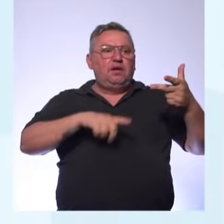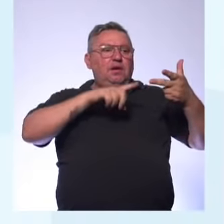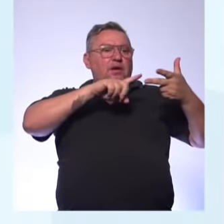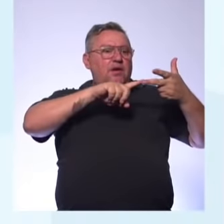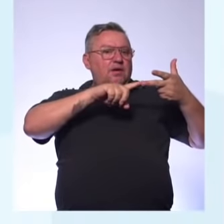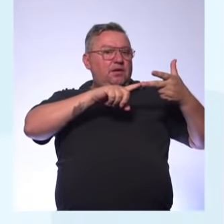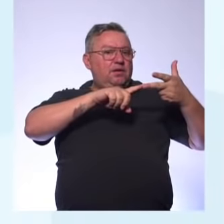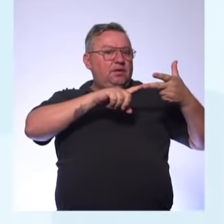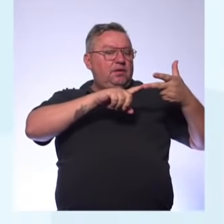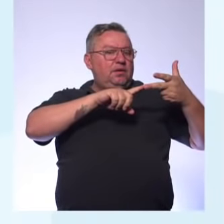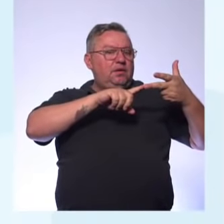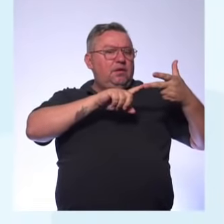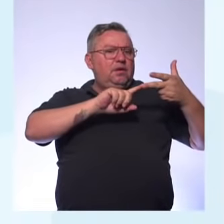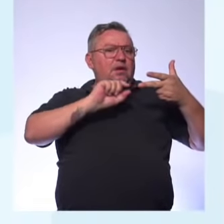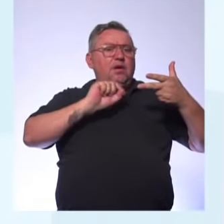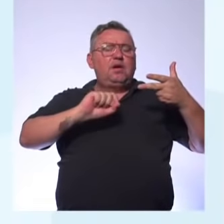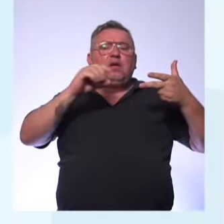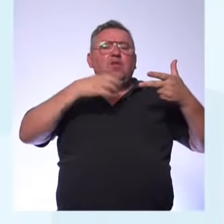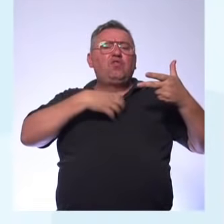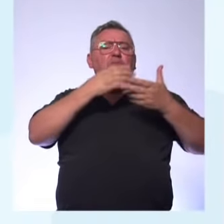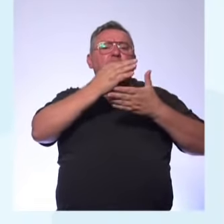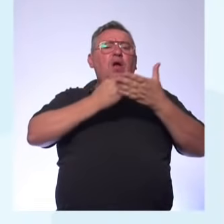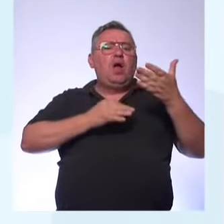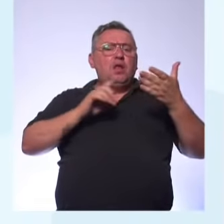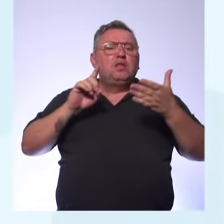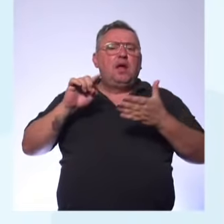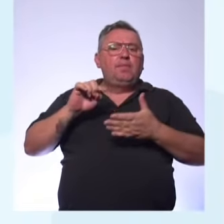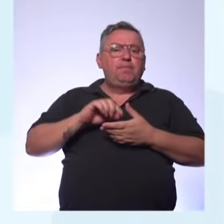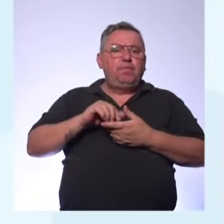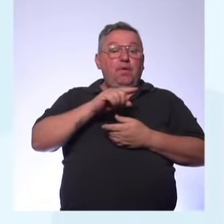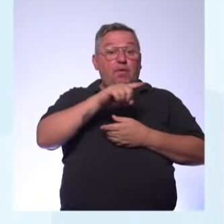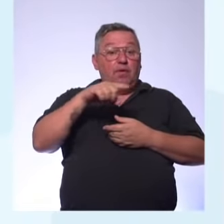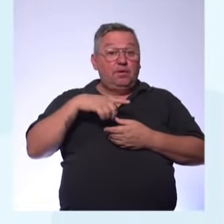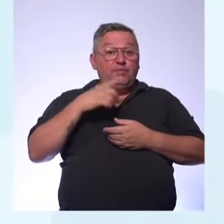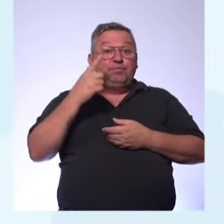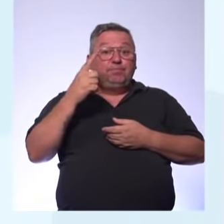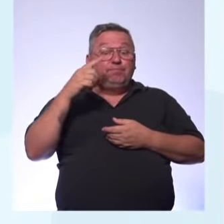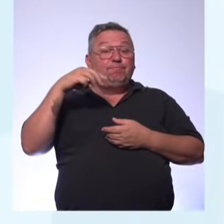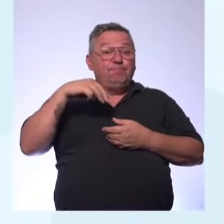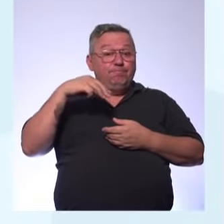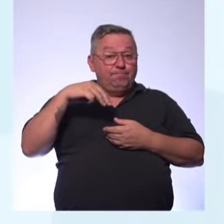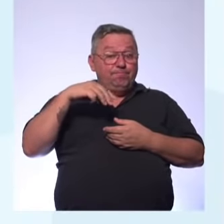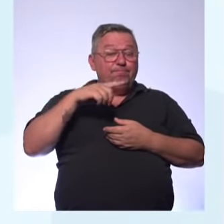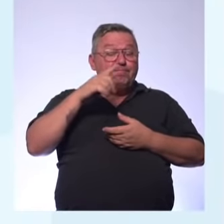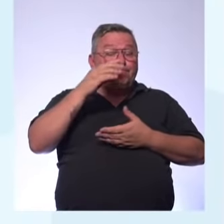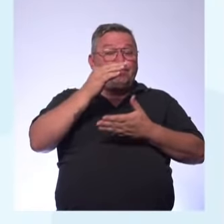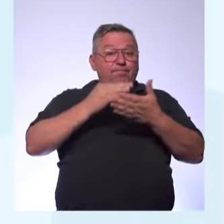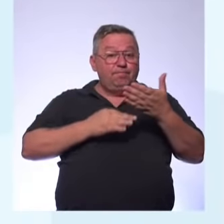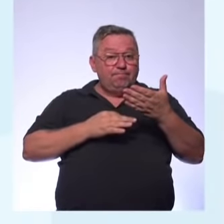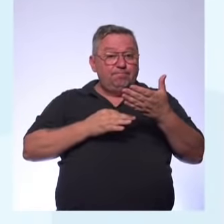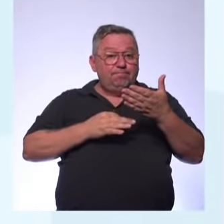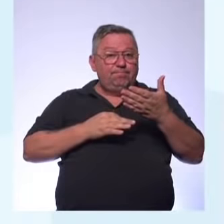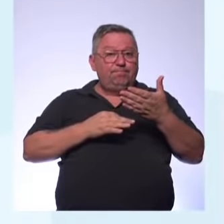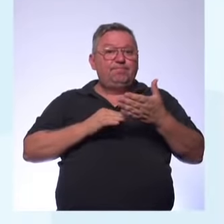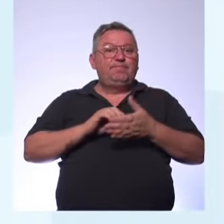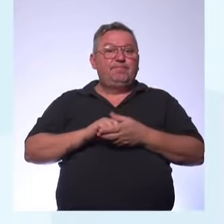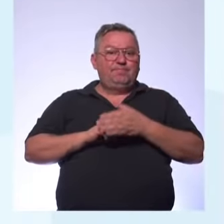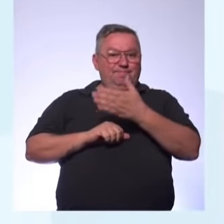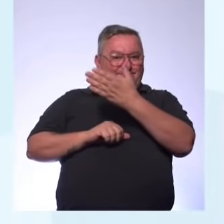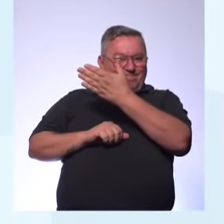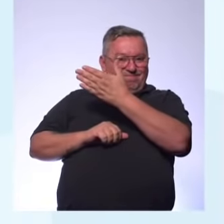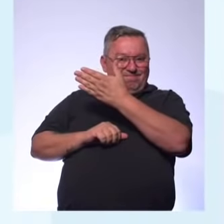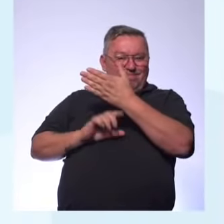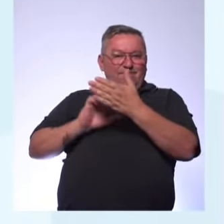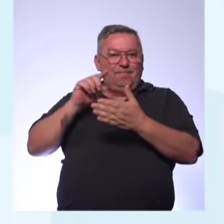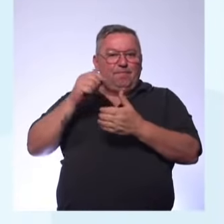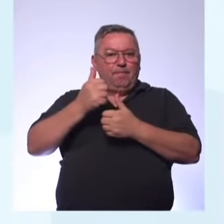of text is it? Que tipo de texto é? Então, você tem um minutinho, vai ficar lá no texto primeiro, tá? Depois o